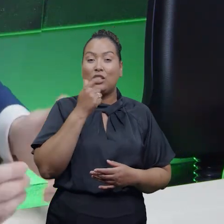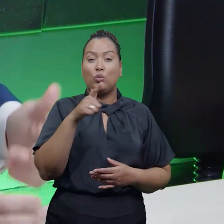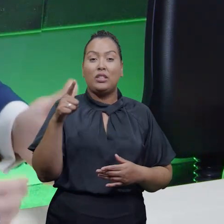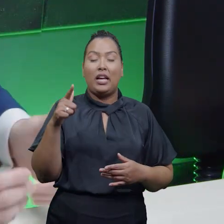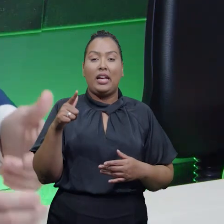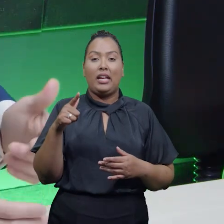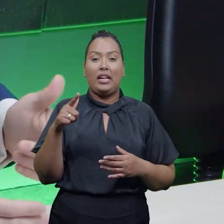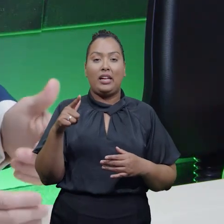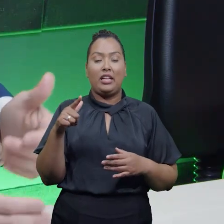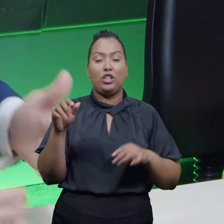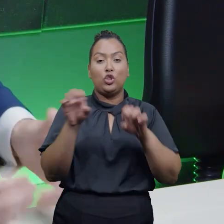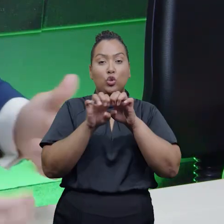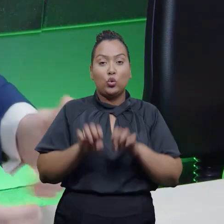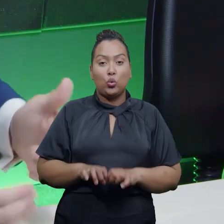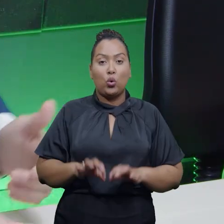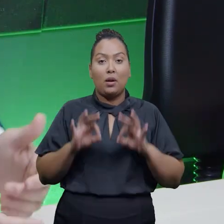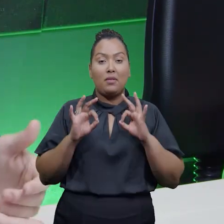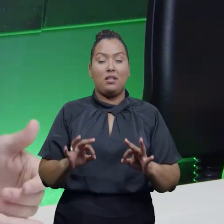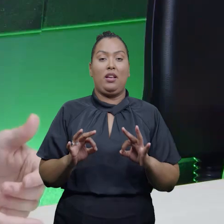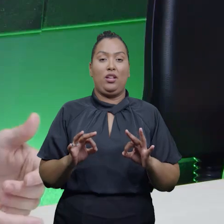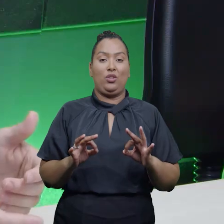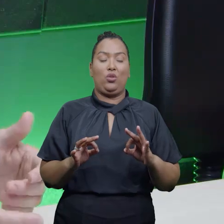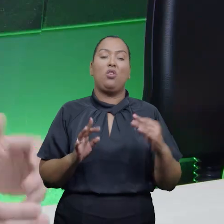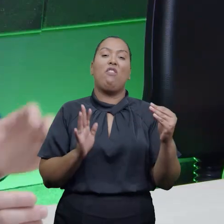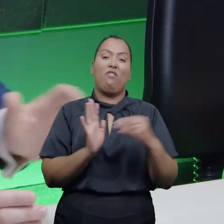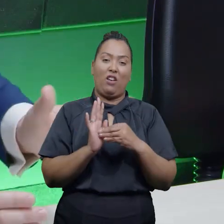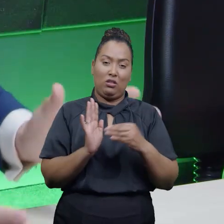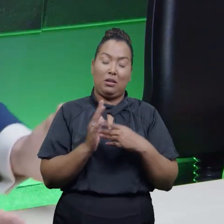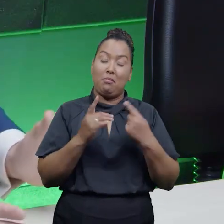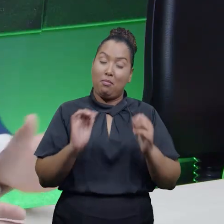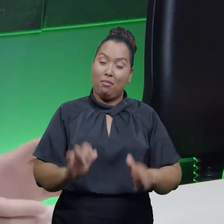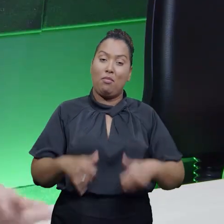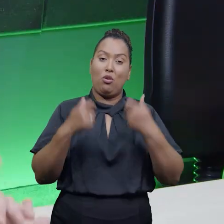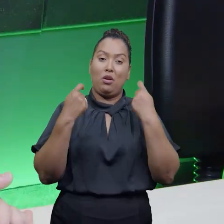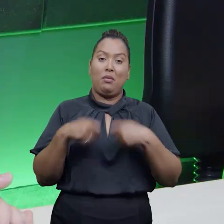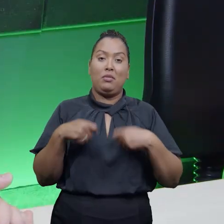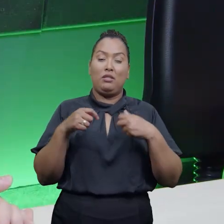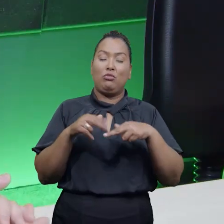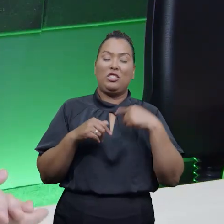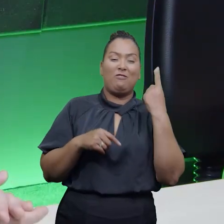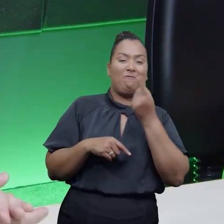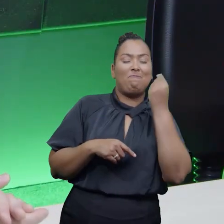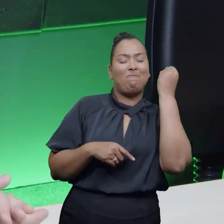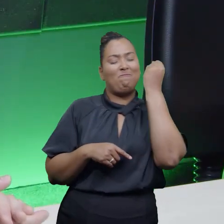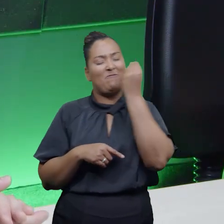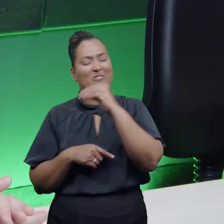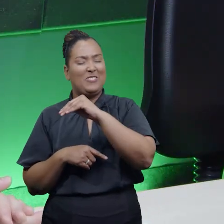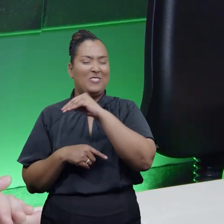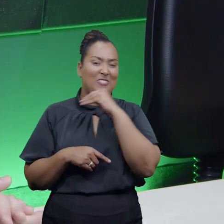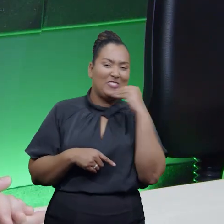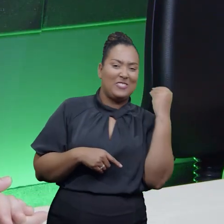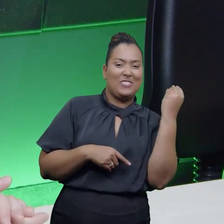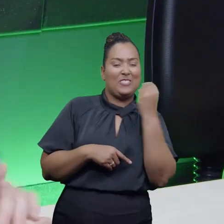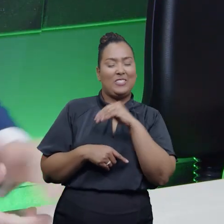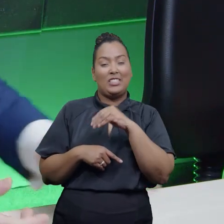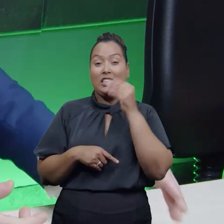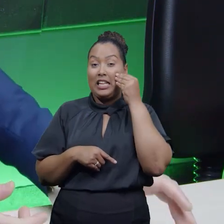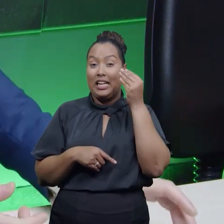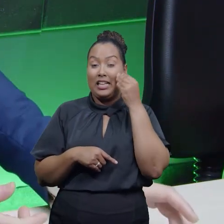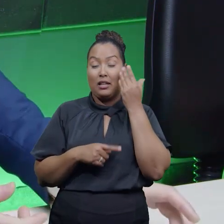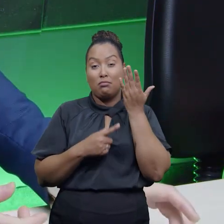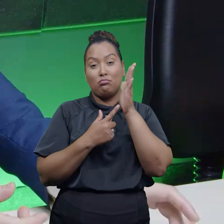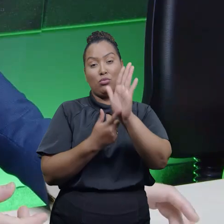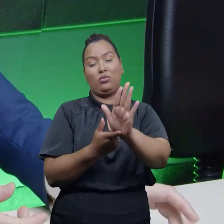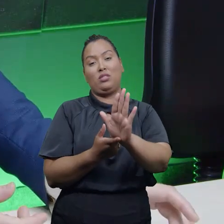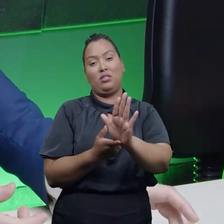tão grande que nos permita a todo momento estar ali, né, mas temos tentado sim essa solução consensual, sobretudo